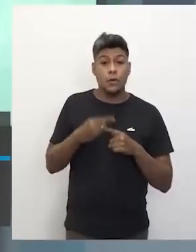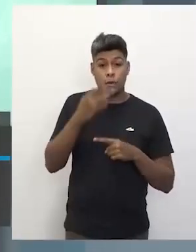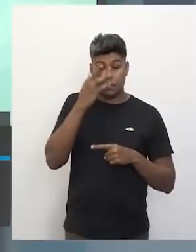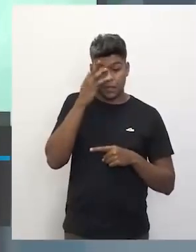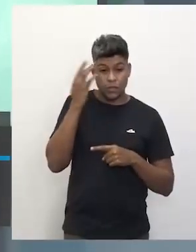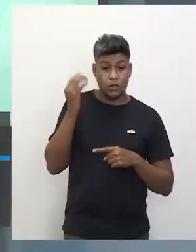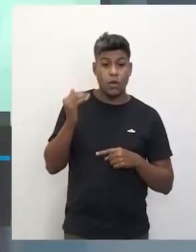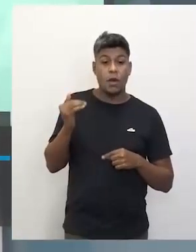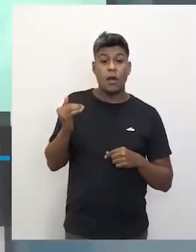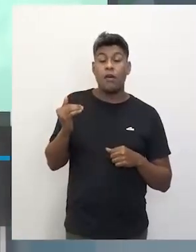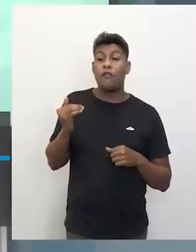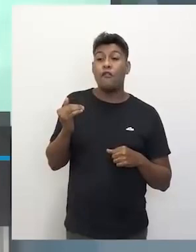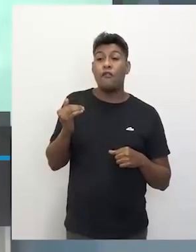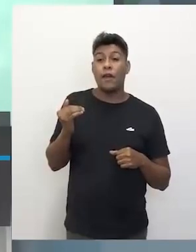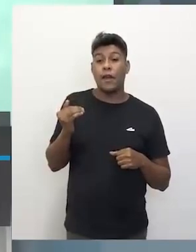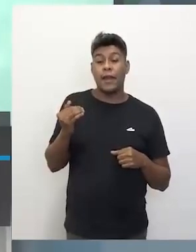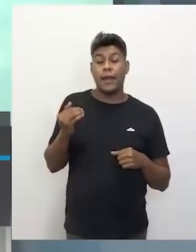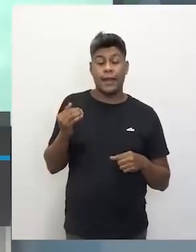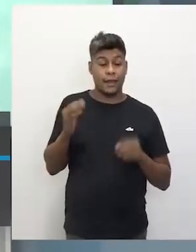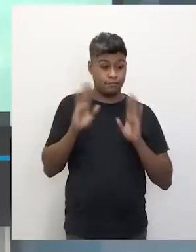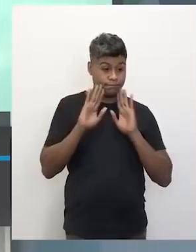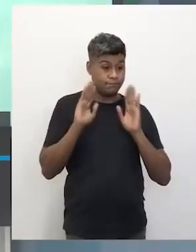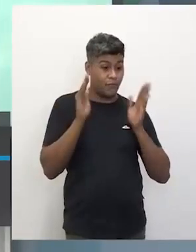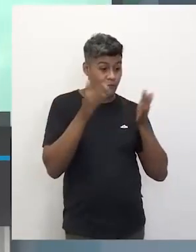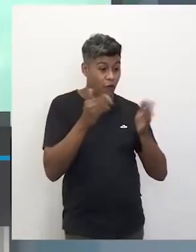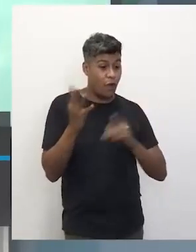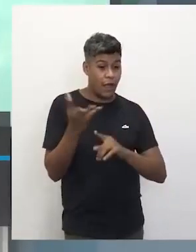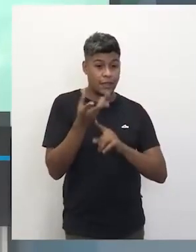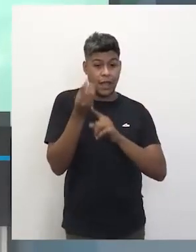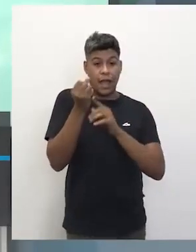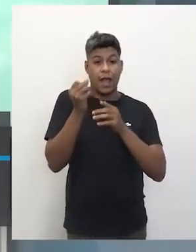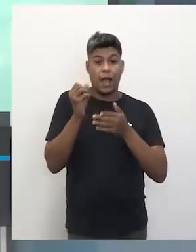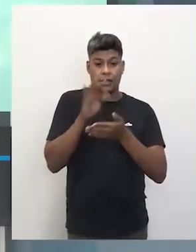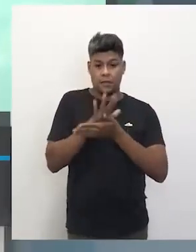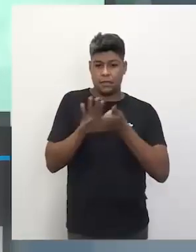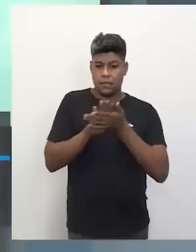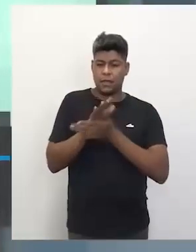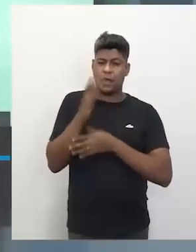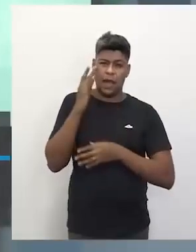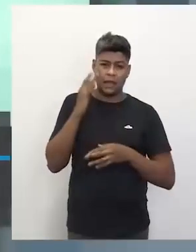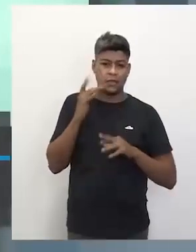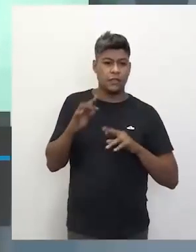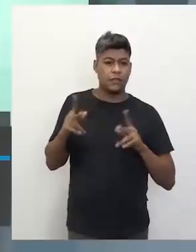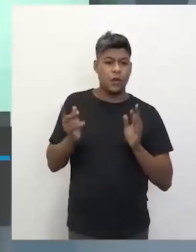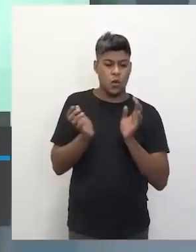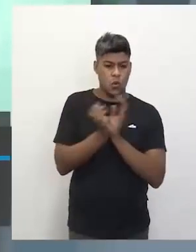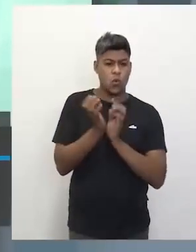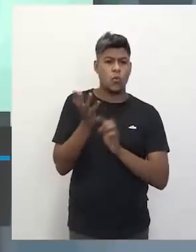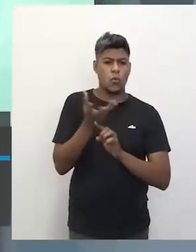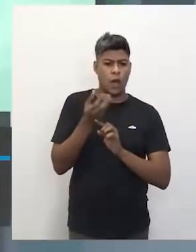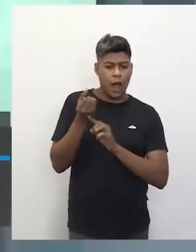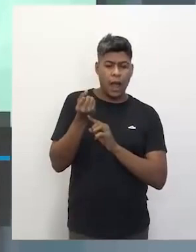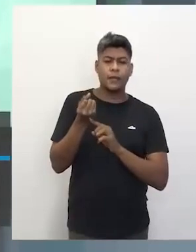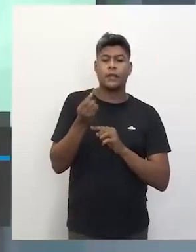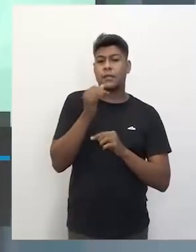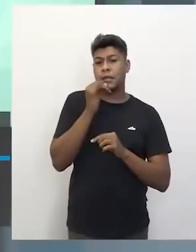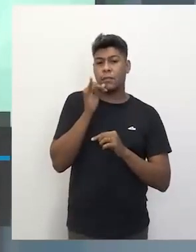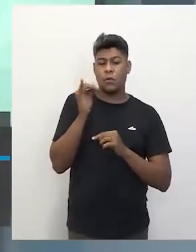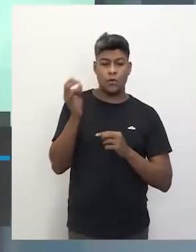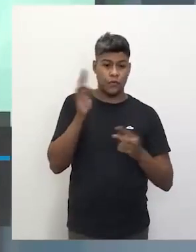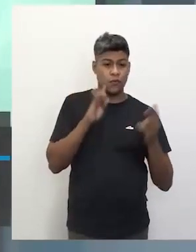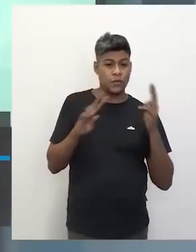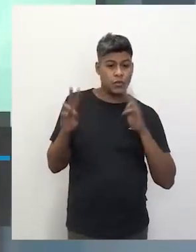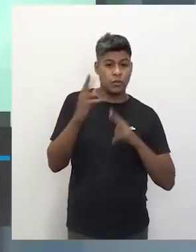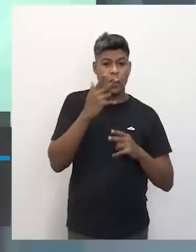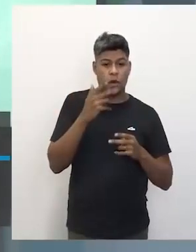fora do meio de arte acha, né, um pouco diferente. Mesmo porque, né, o grupo de arte, assim, arte visual, por exemplo, ele ainda é um grupo um